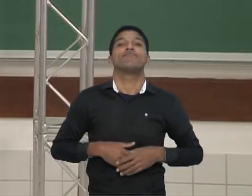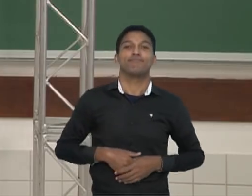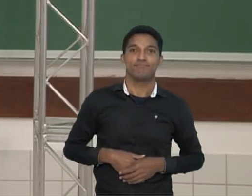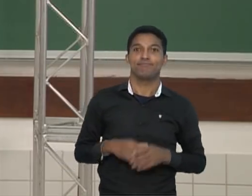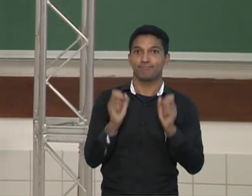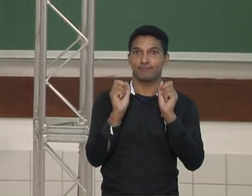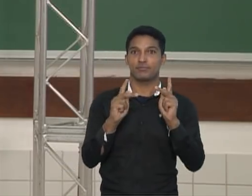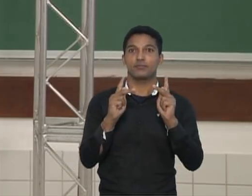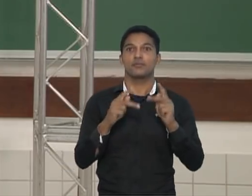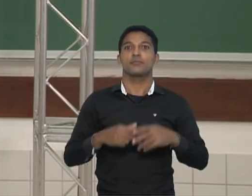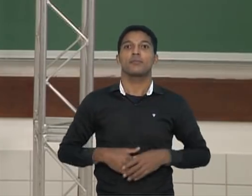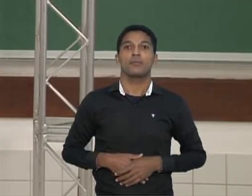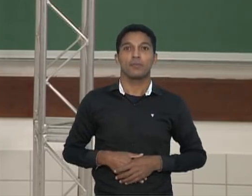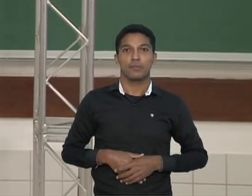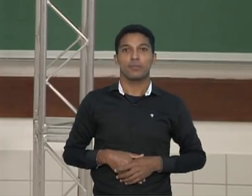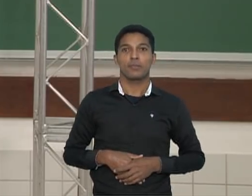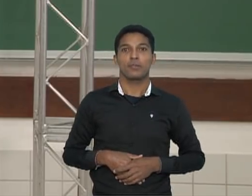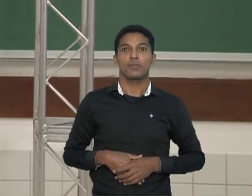lá.